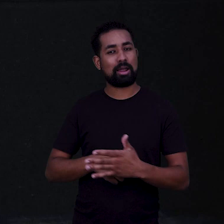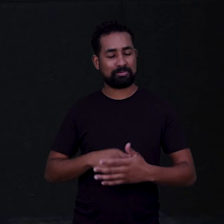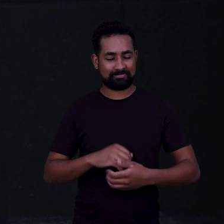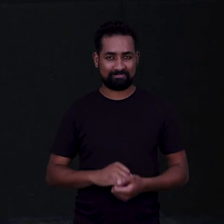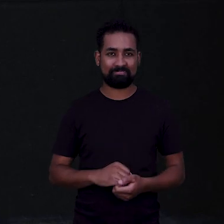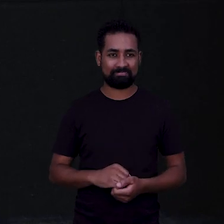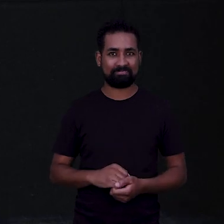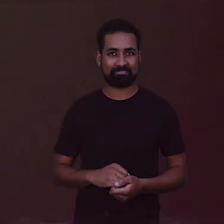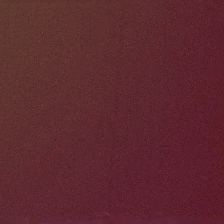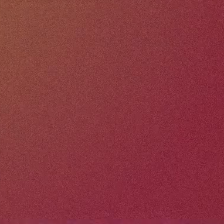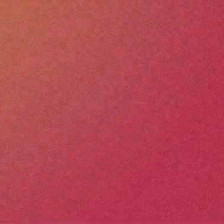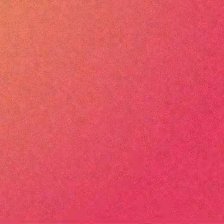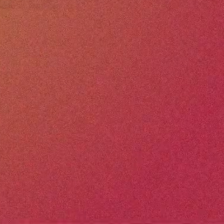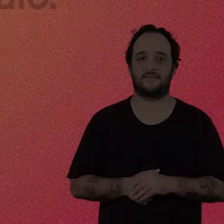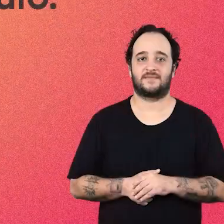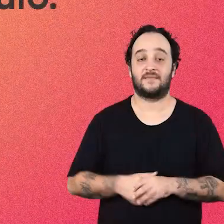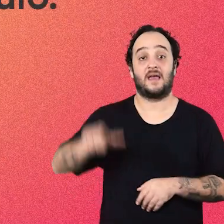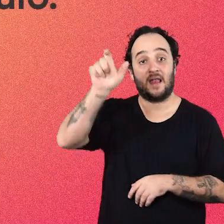sempre compraram.